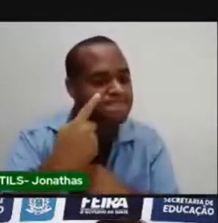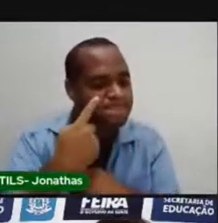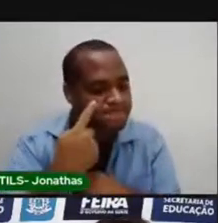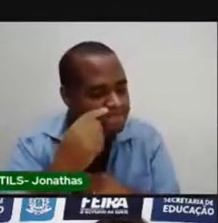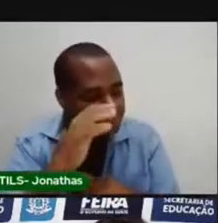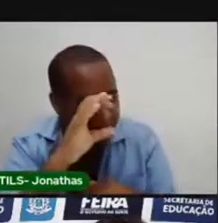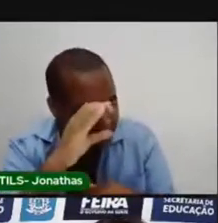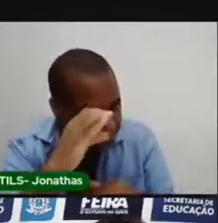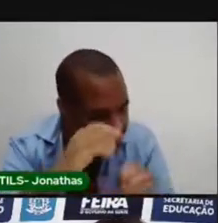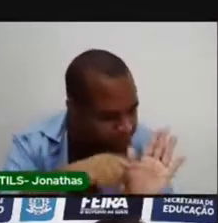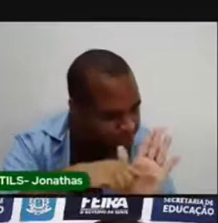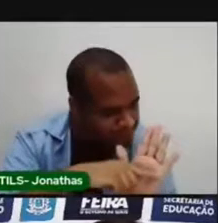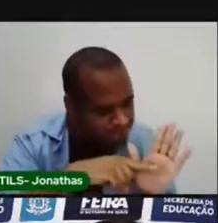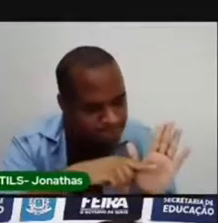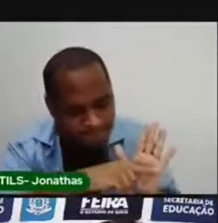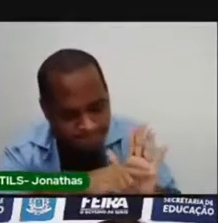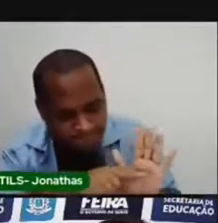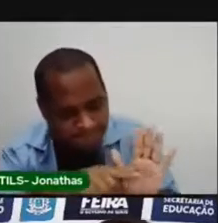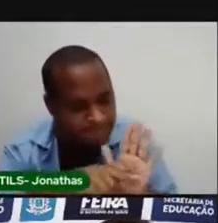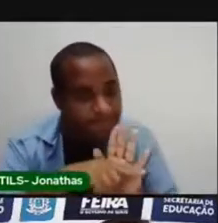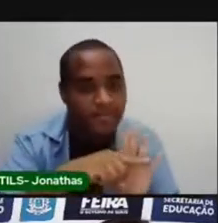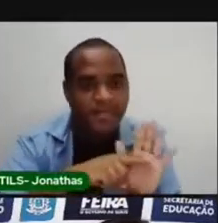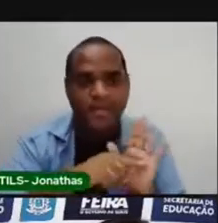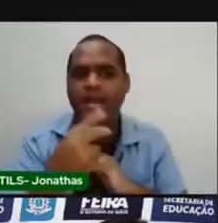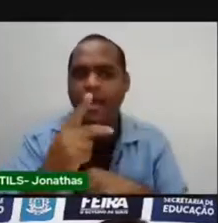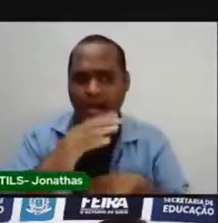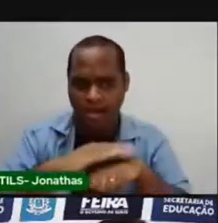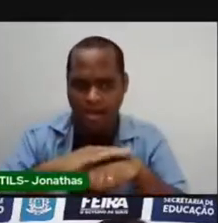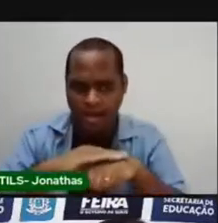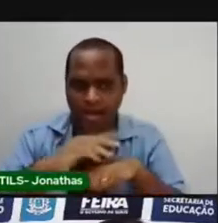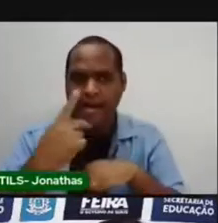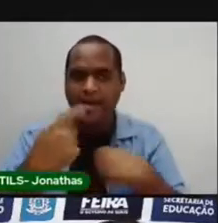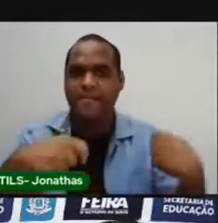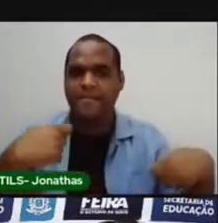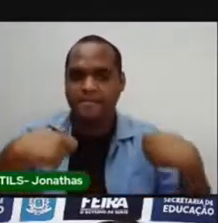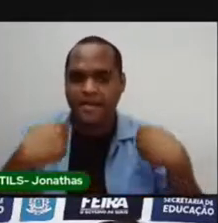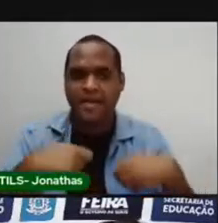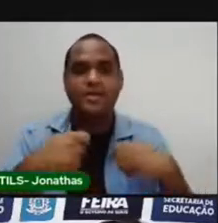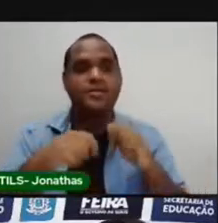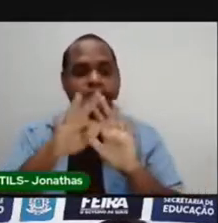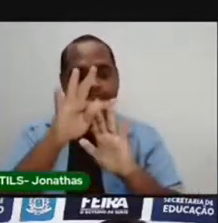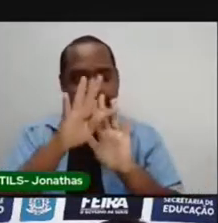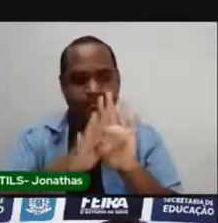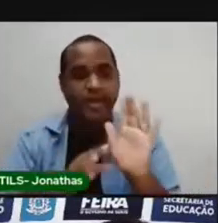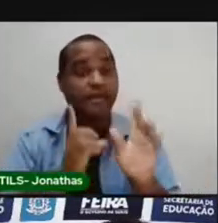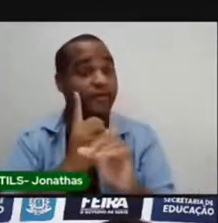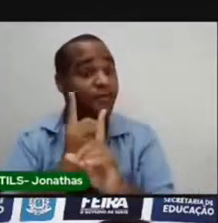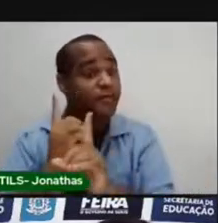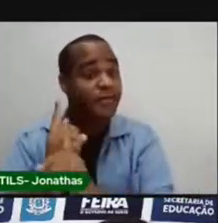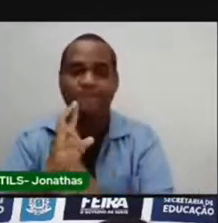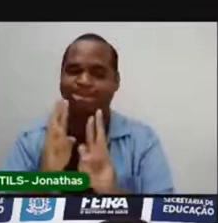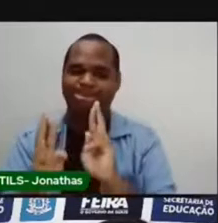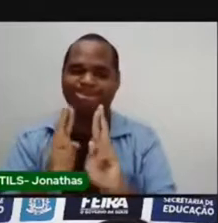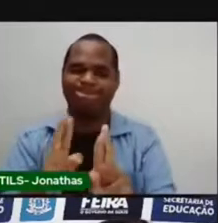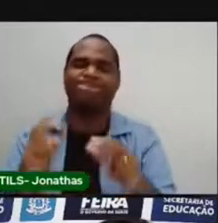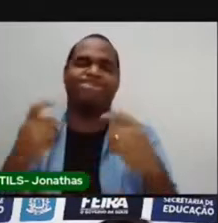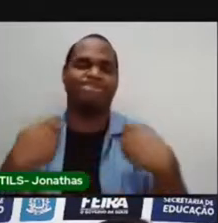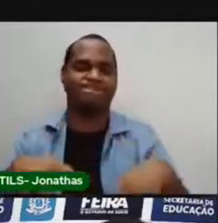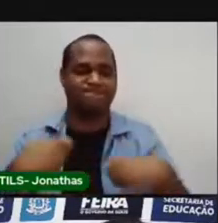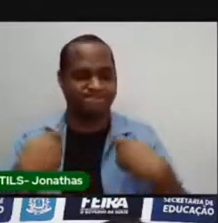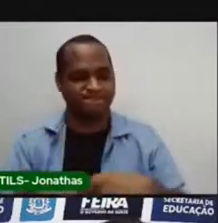detetive, você vai ser um investigador e você tem que encontrar no texto as